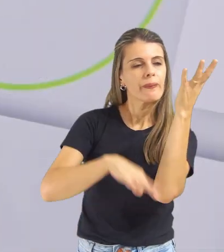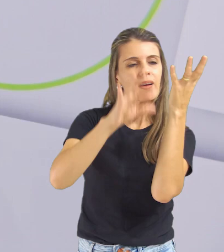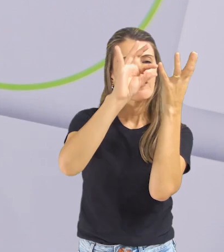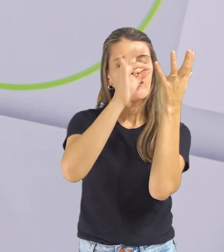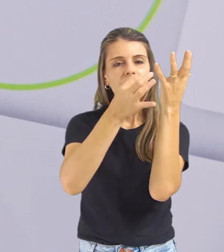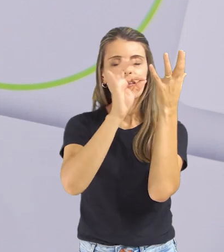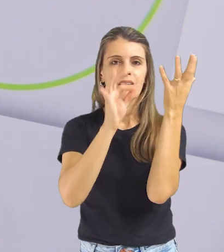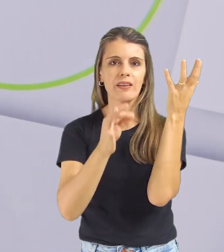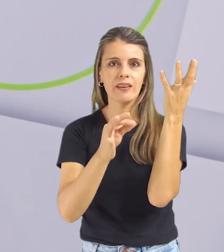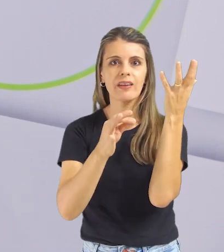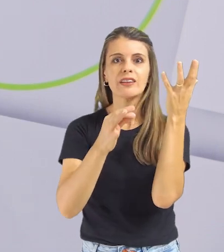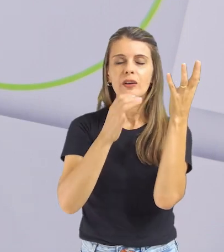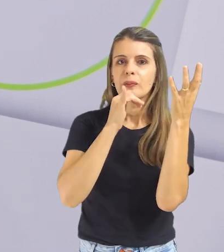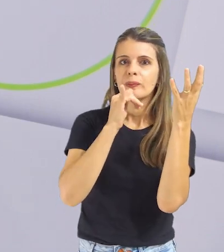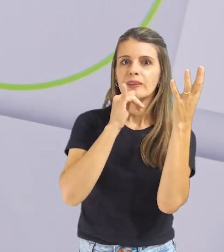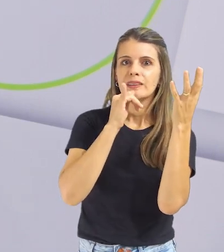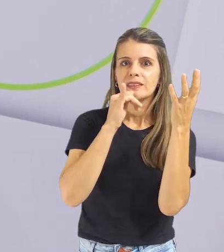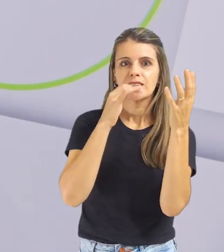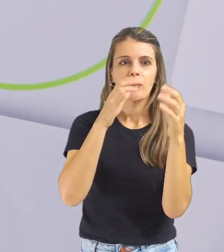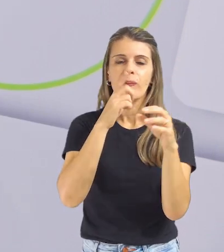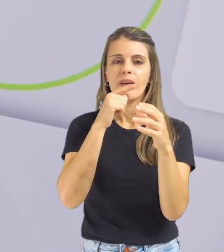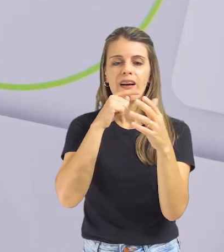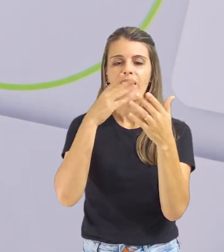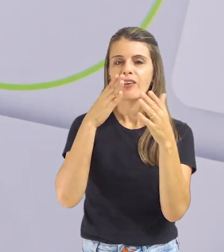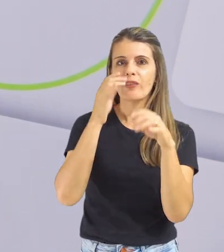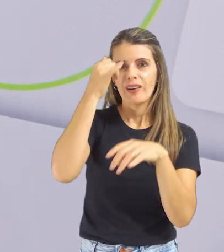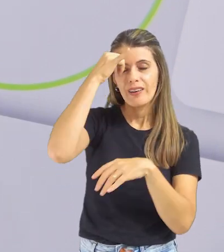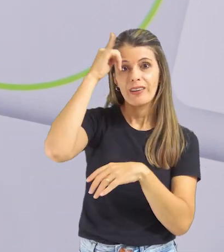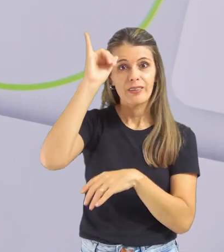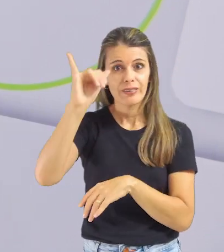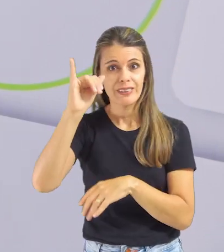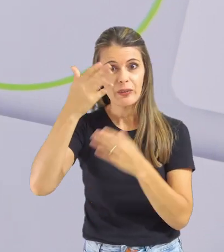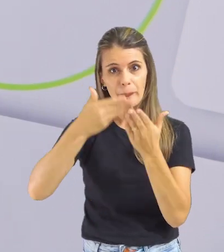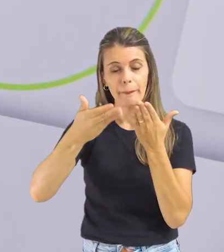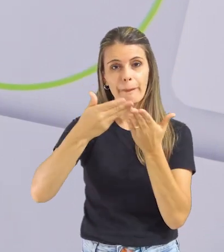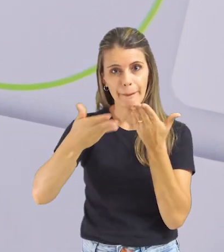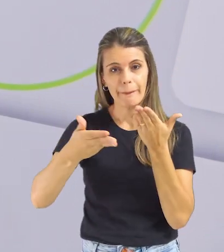proteção, por exemplo, contra a perda d'água, né? Então, você tem essa